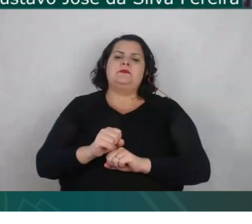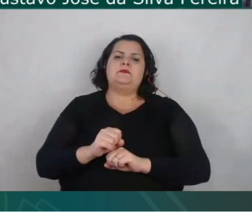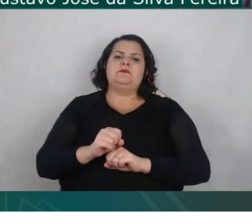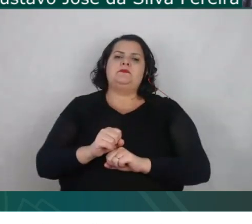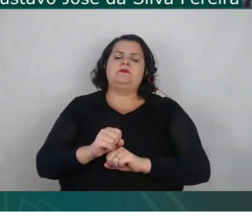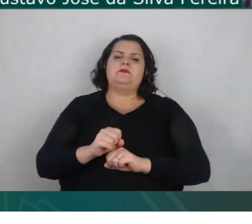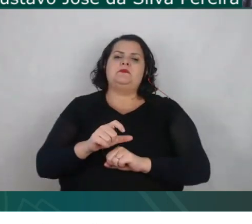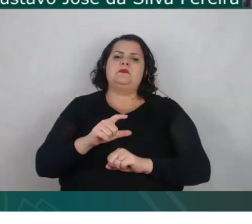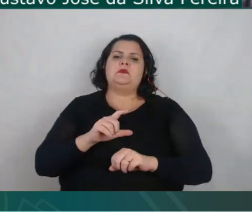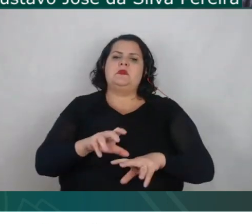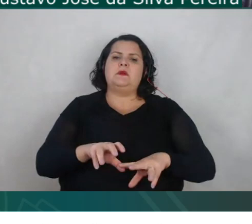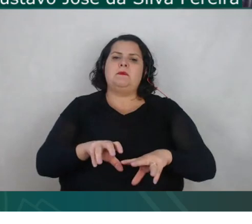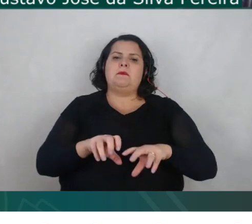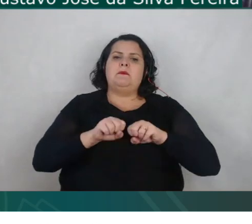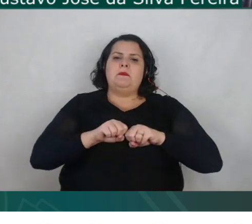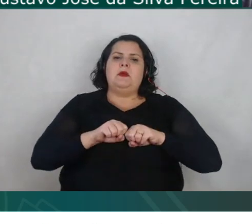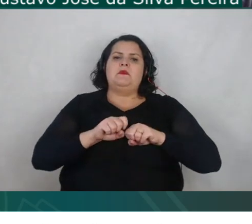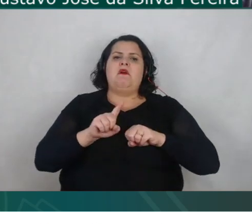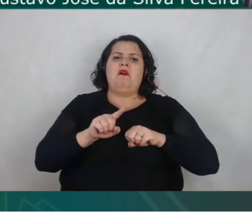uma estratégia promissora.